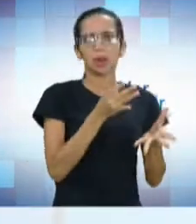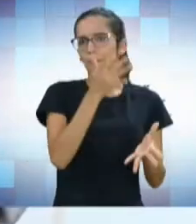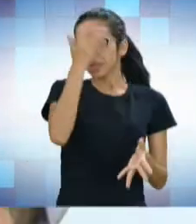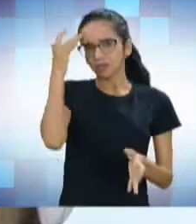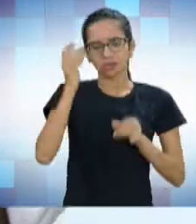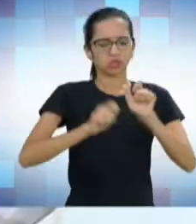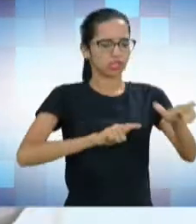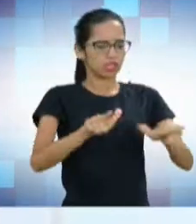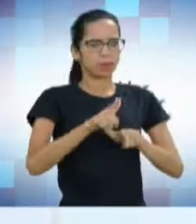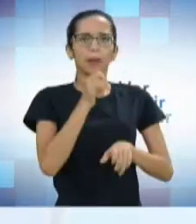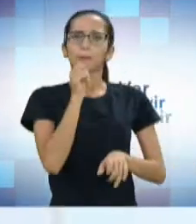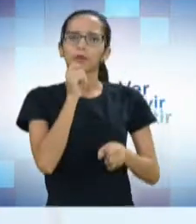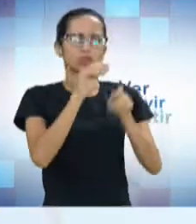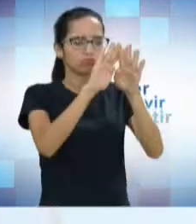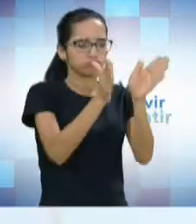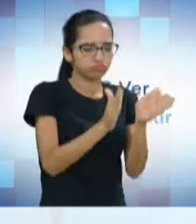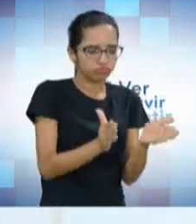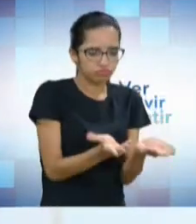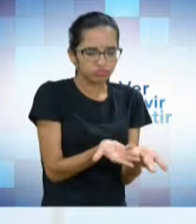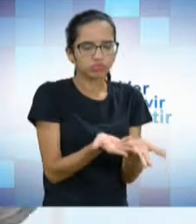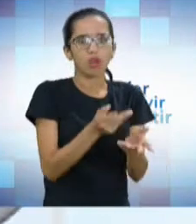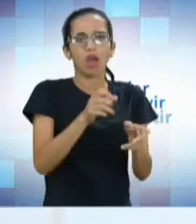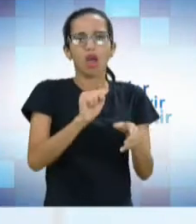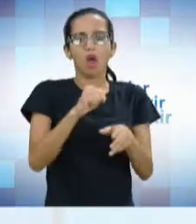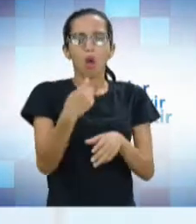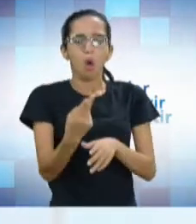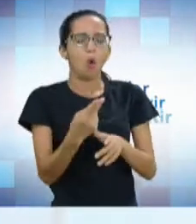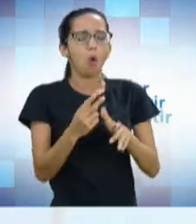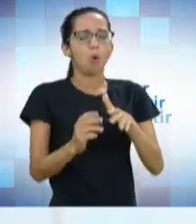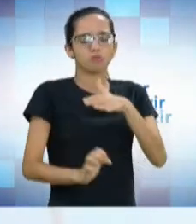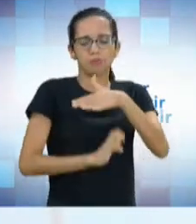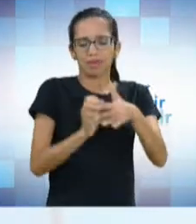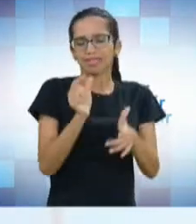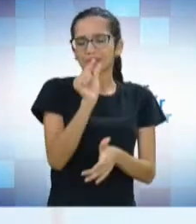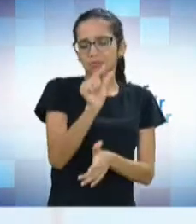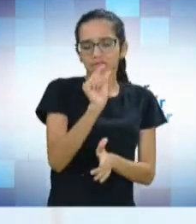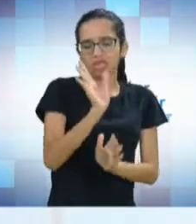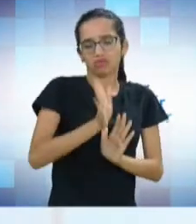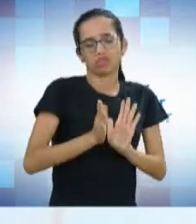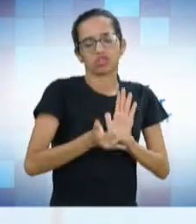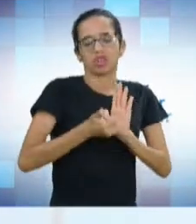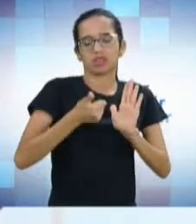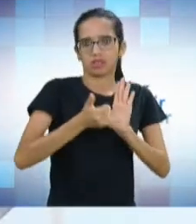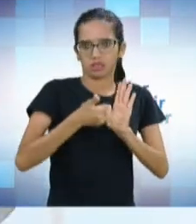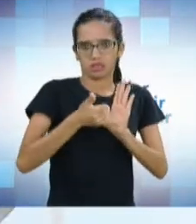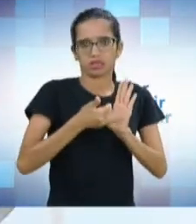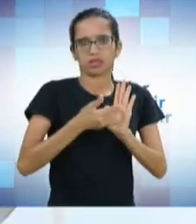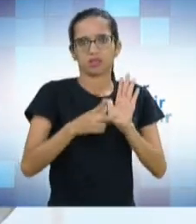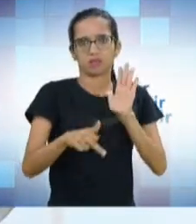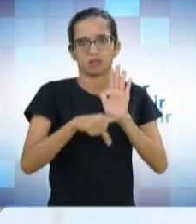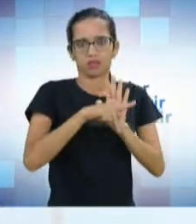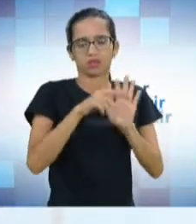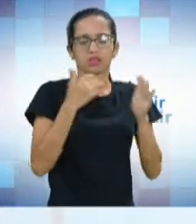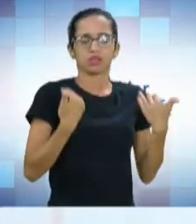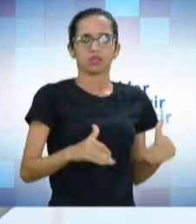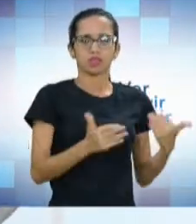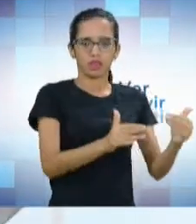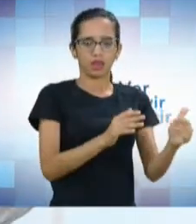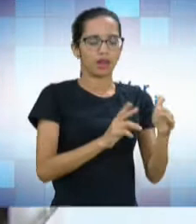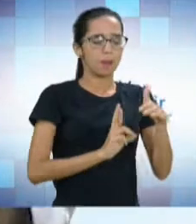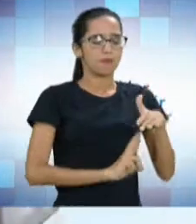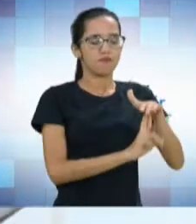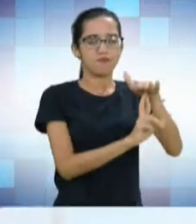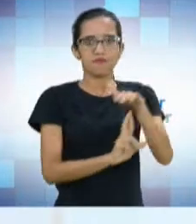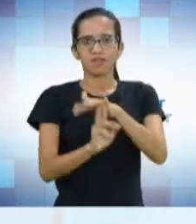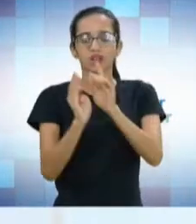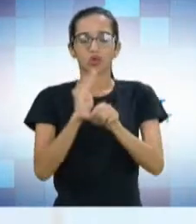pessoas que têm pequenos negócios para os pequenos empreendedores cadastrados na secretaria feiras feira nos bairros agora